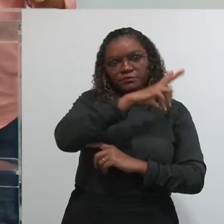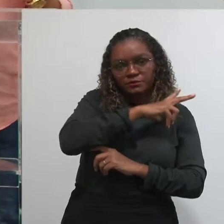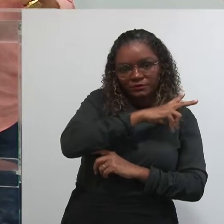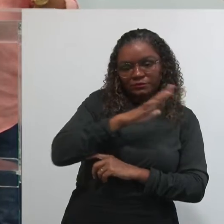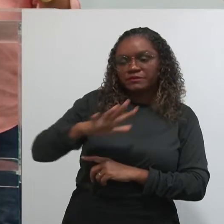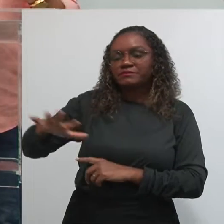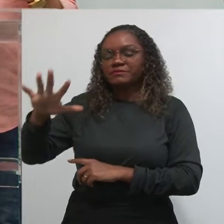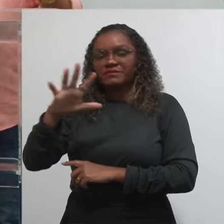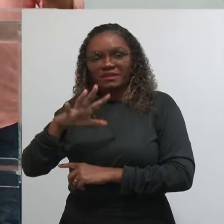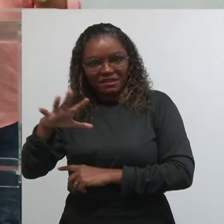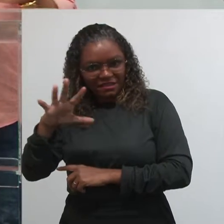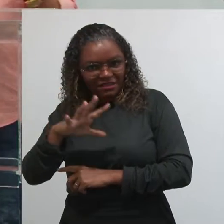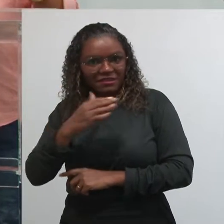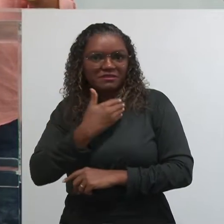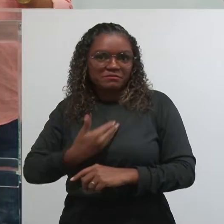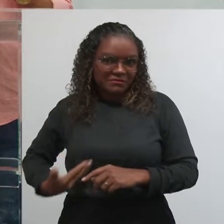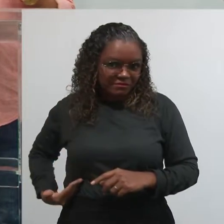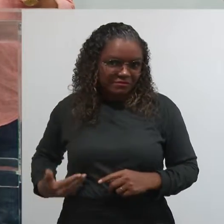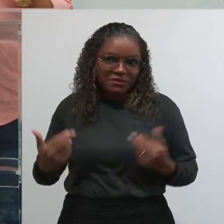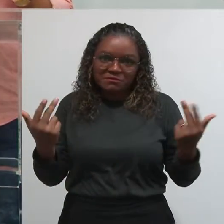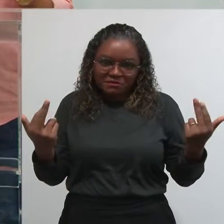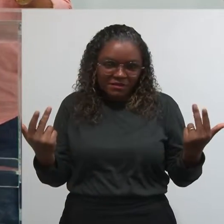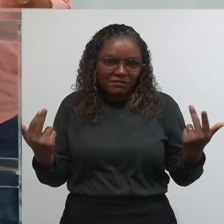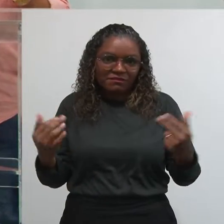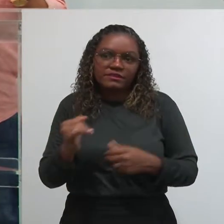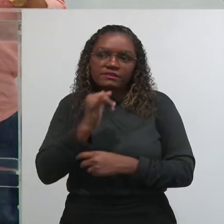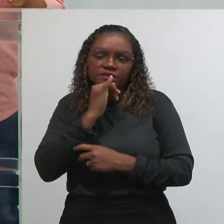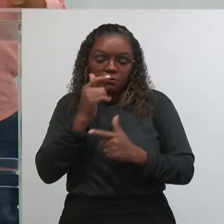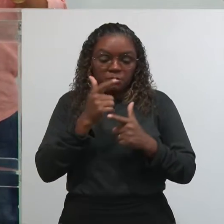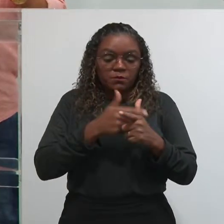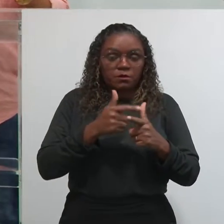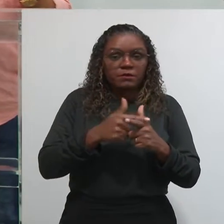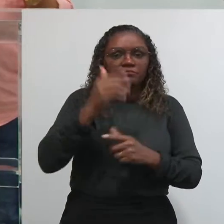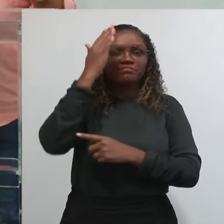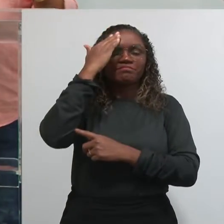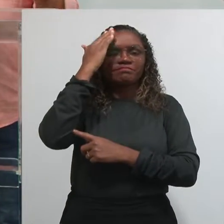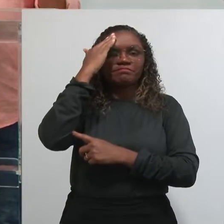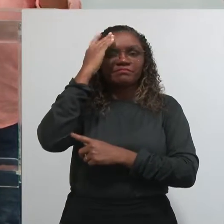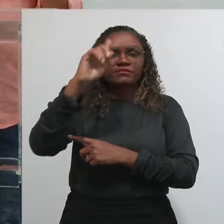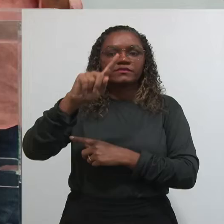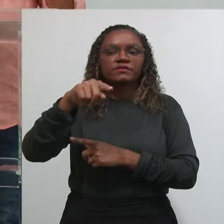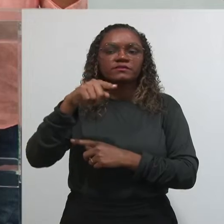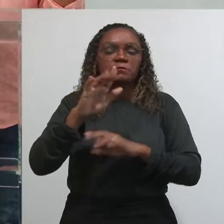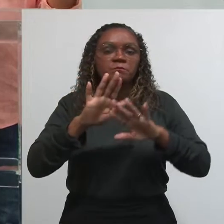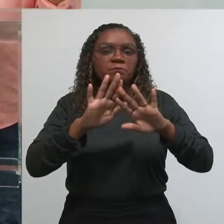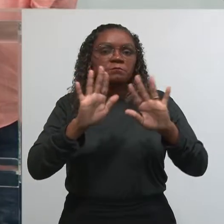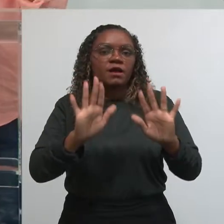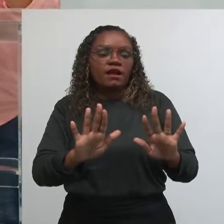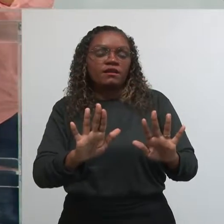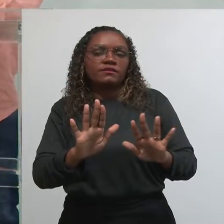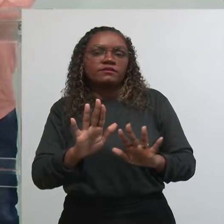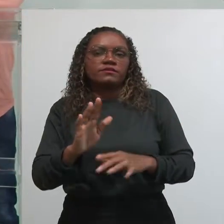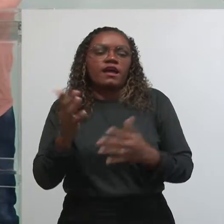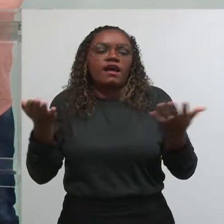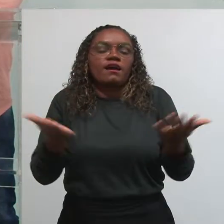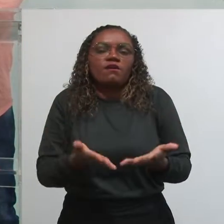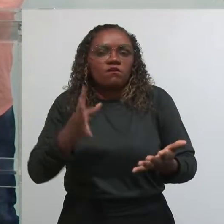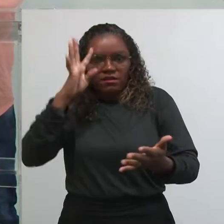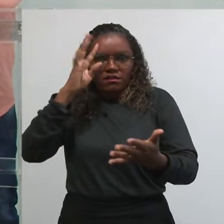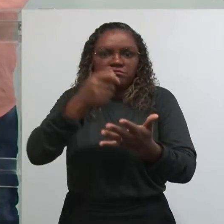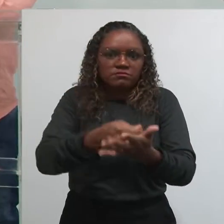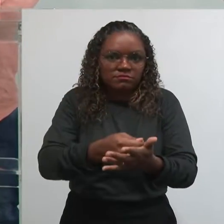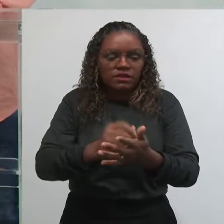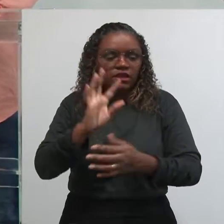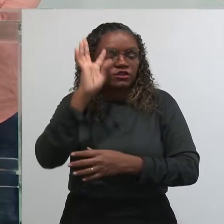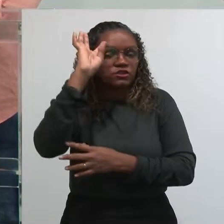vida particular, inclusive, nós tomamos conhecimento de problemas que, por vezes, nós não queremos destinar energia para solucioná-lo.